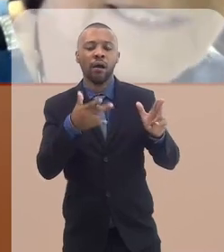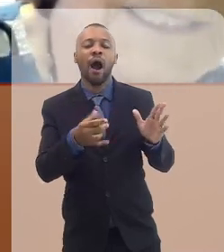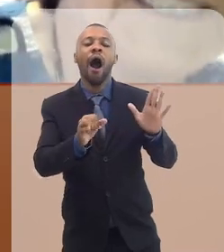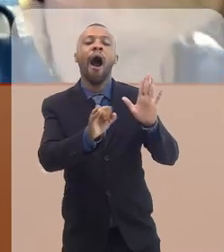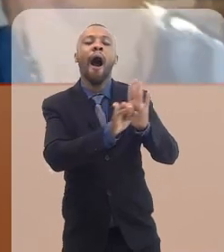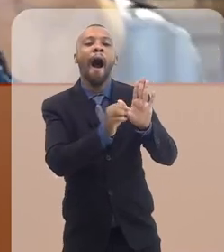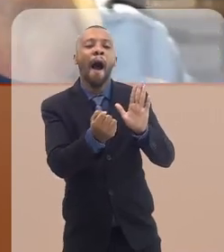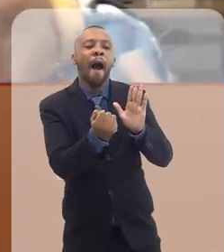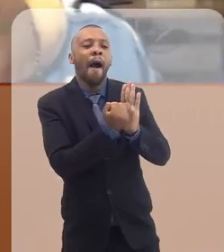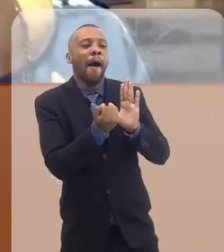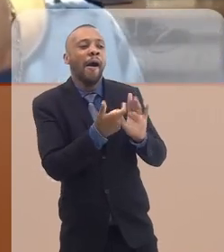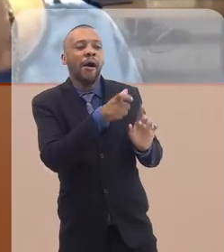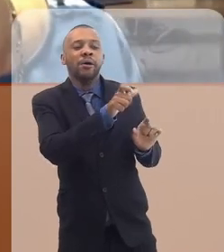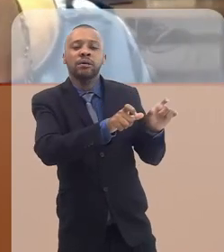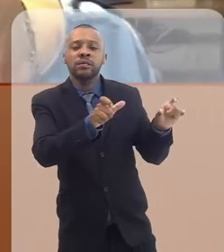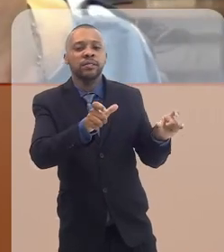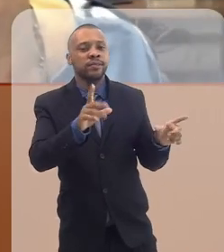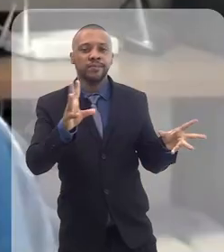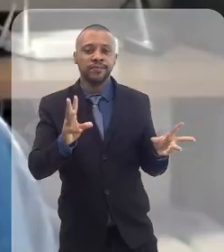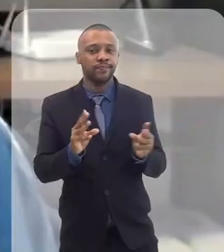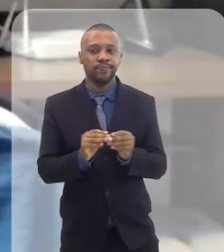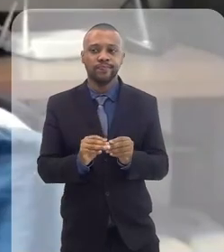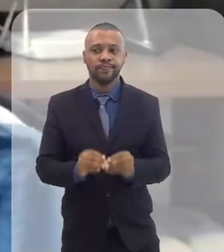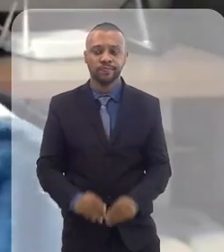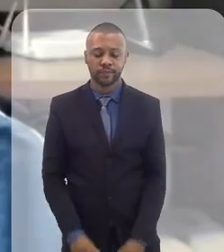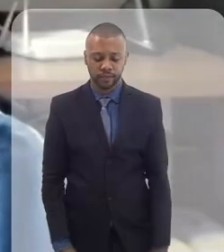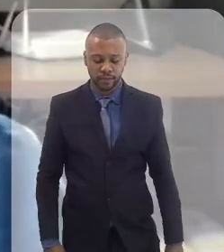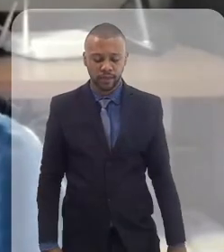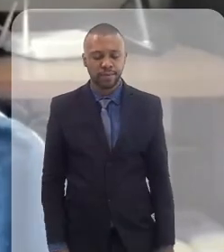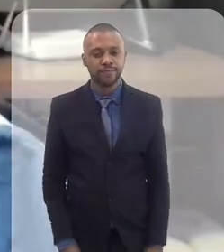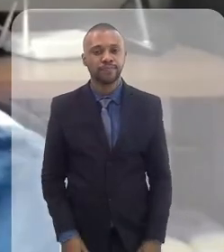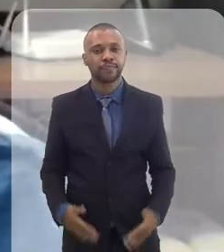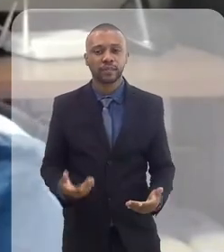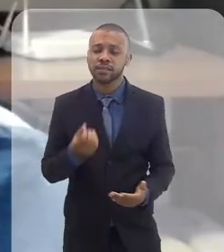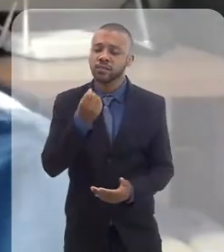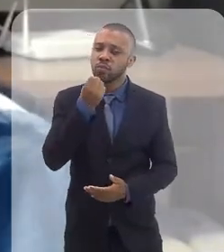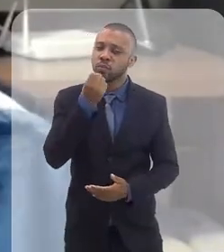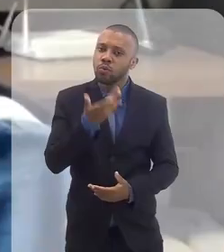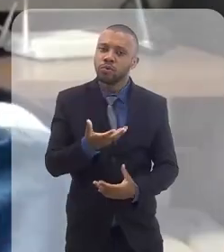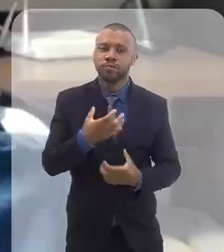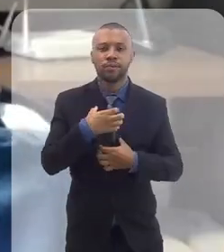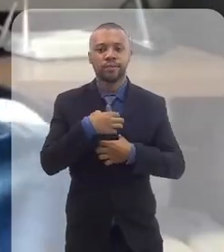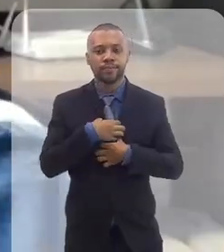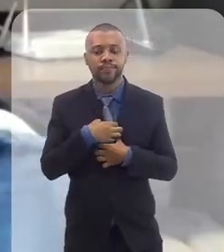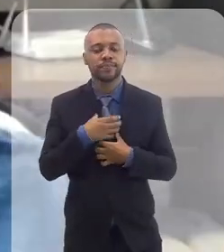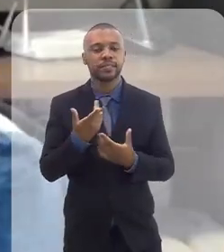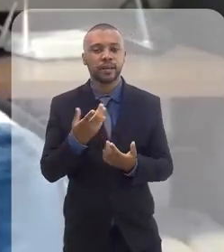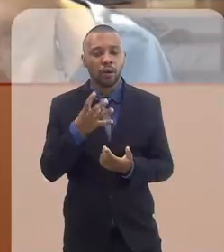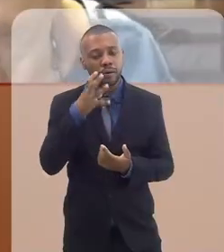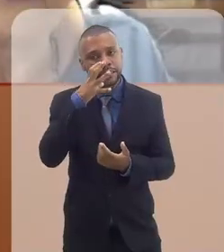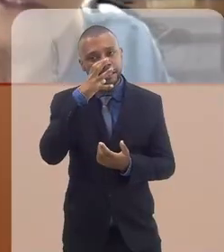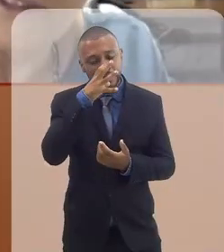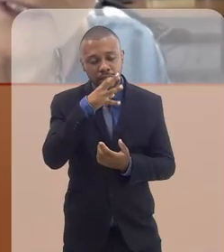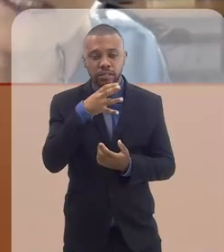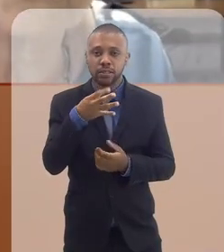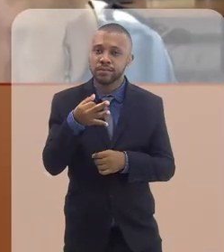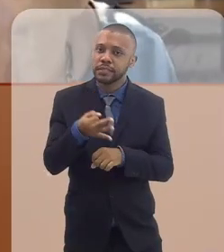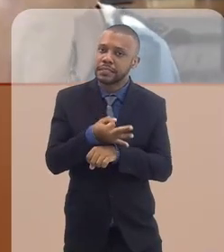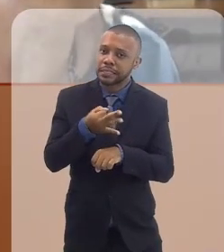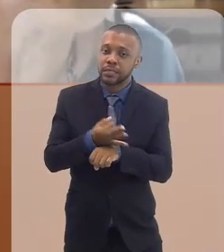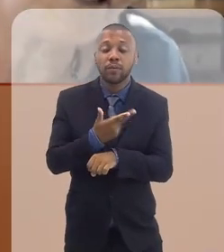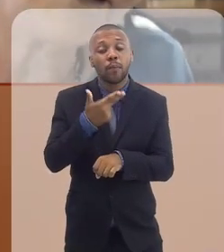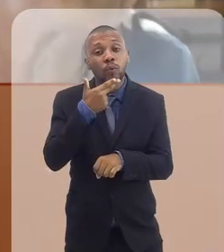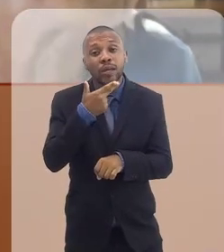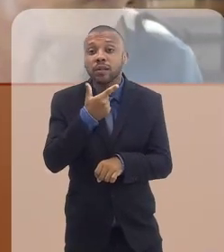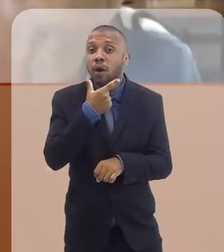quanto a identidade dele próprio. É só isso. Isso seria muito bom. E eu insisto,